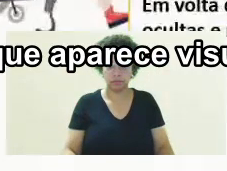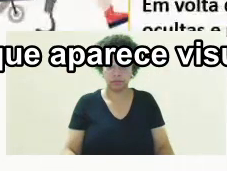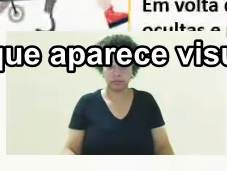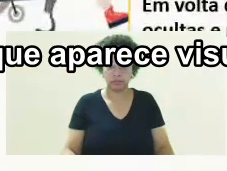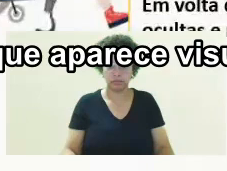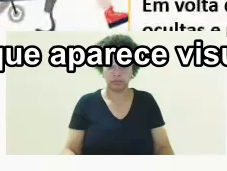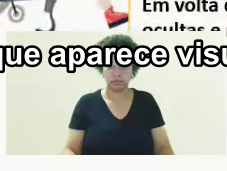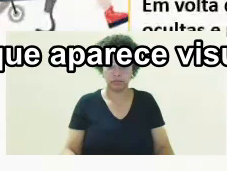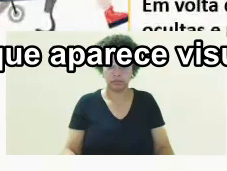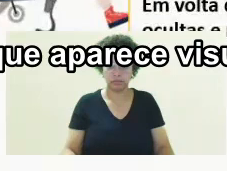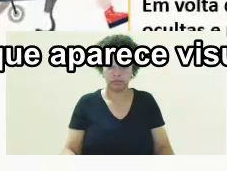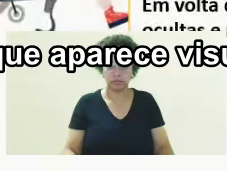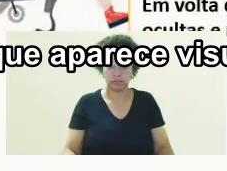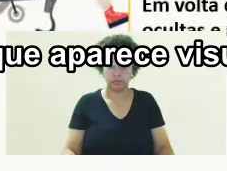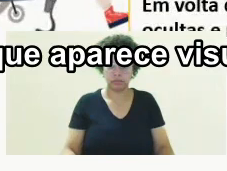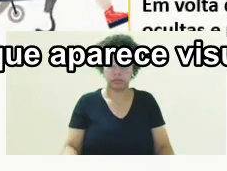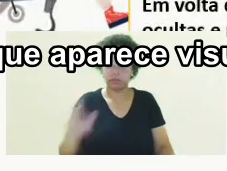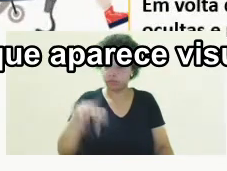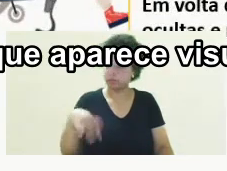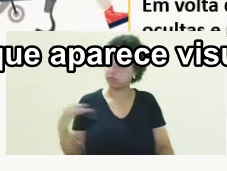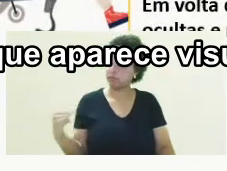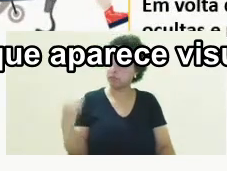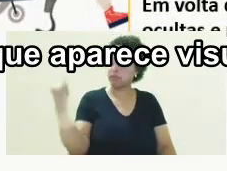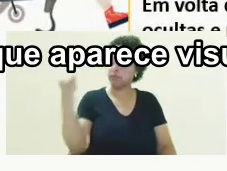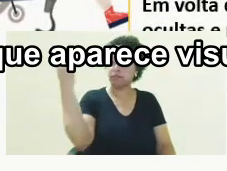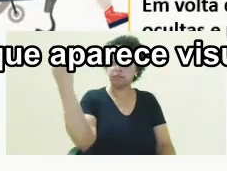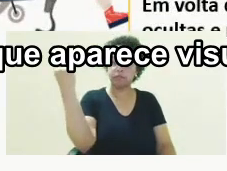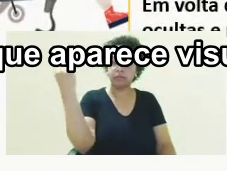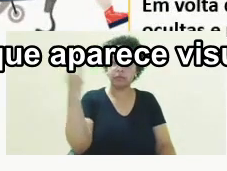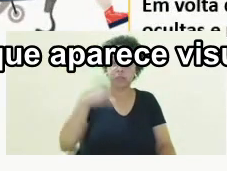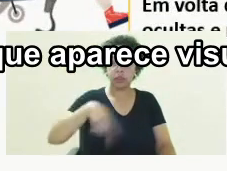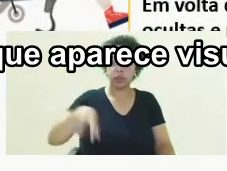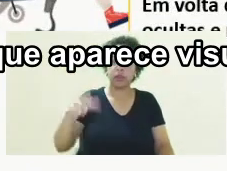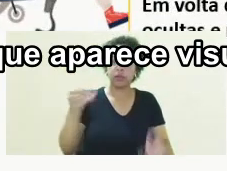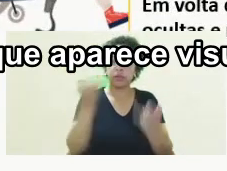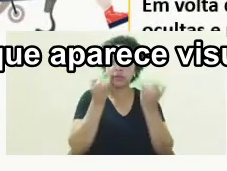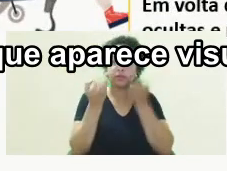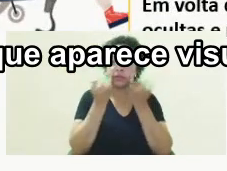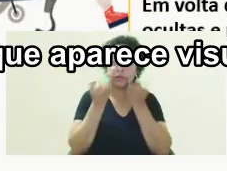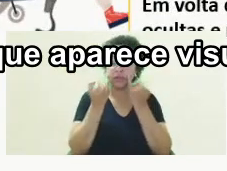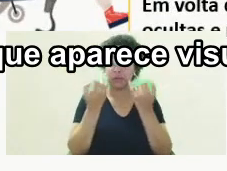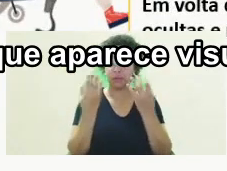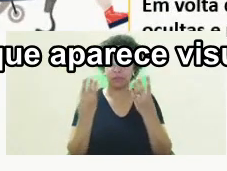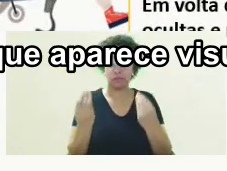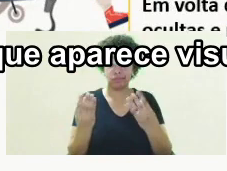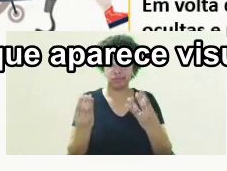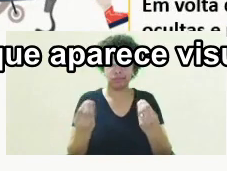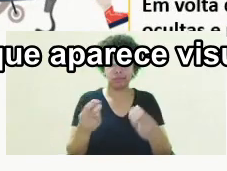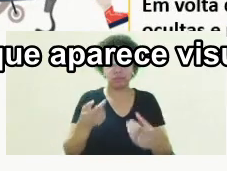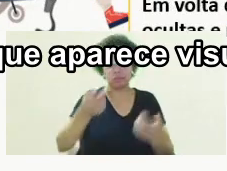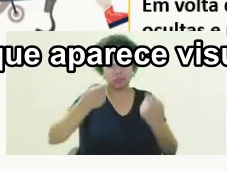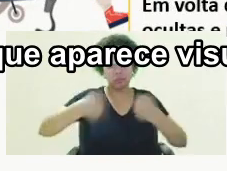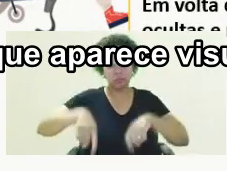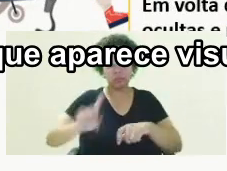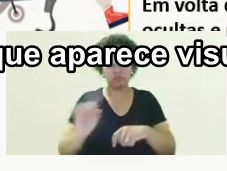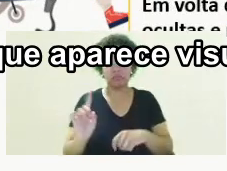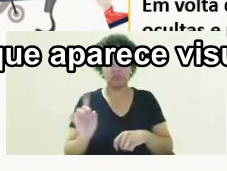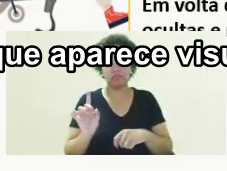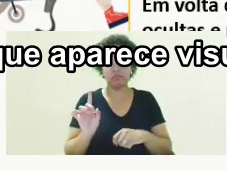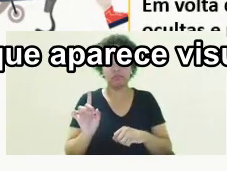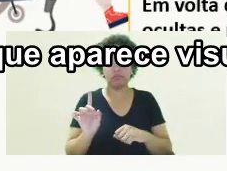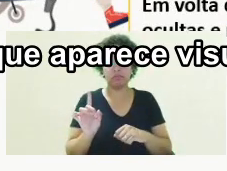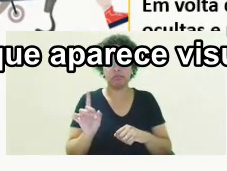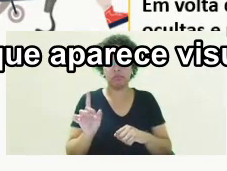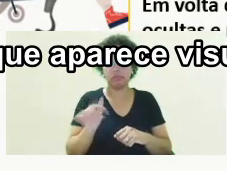nesse contexto de audiodescrição, a gente não dá informação demais. Porque nesse caso, na cena específica